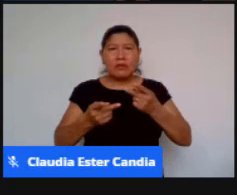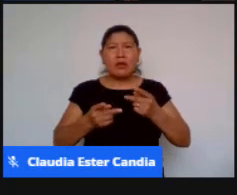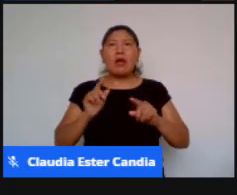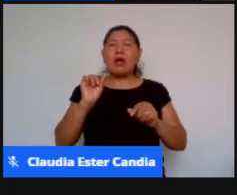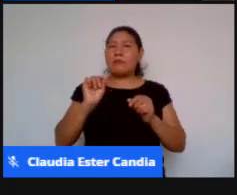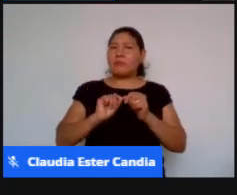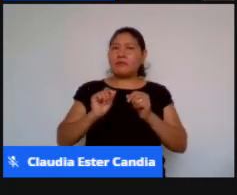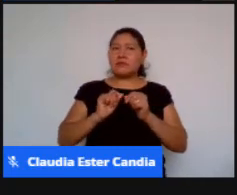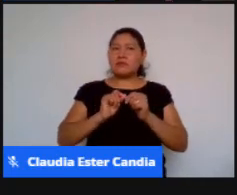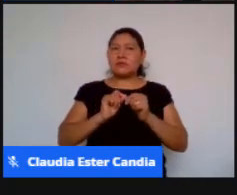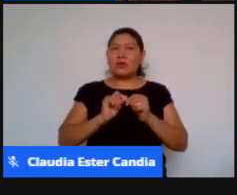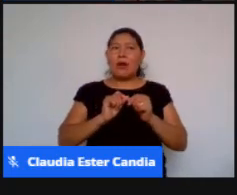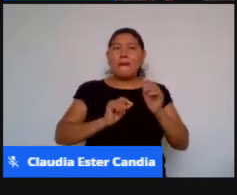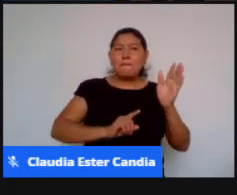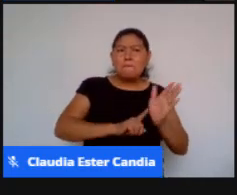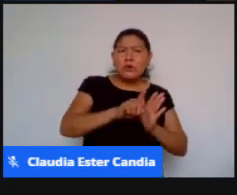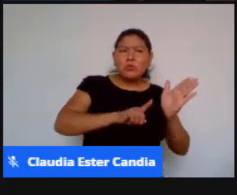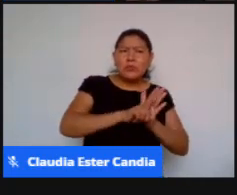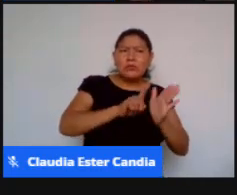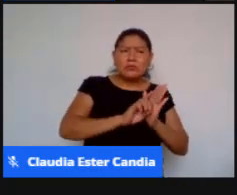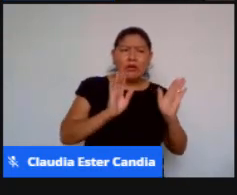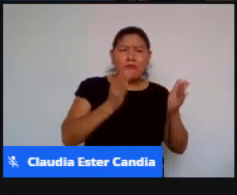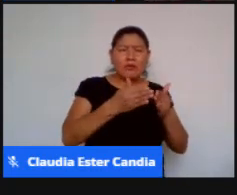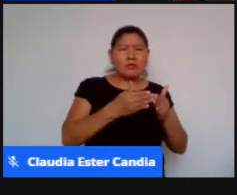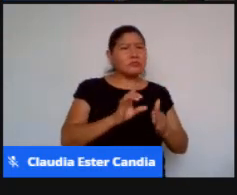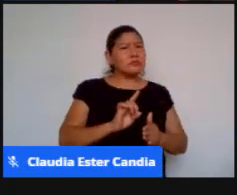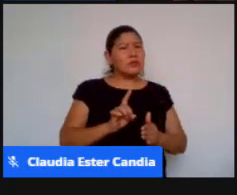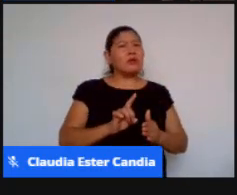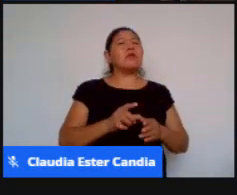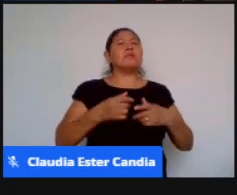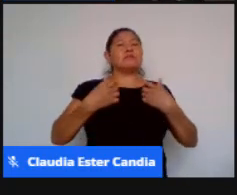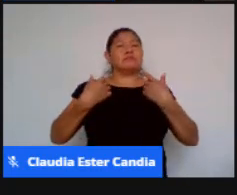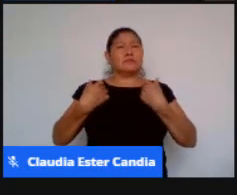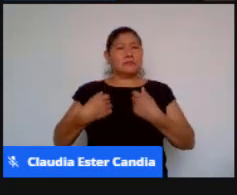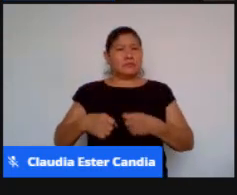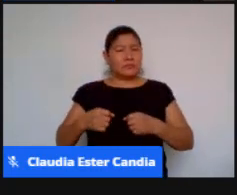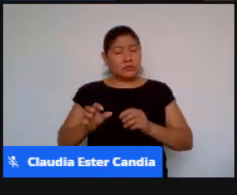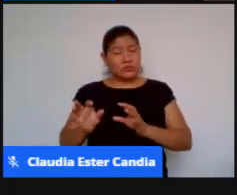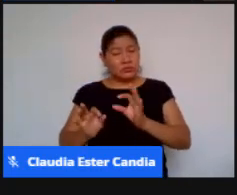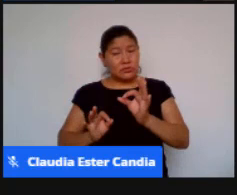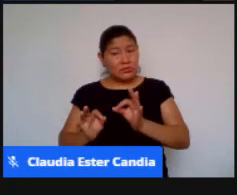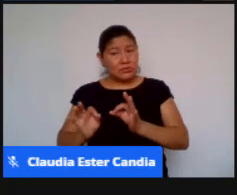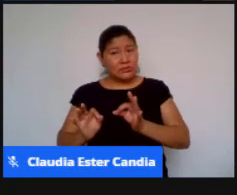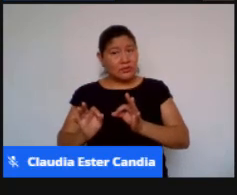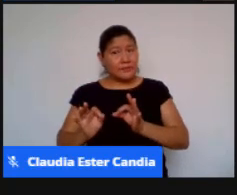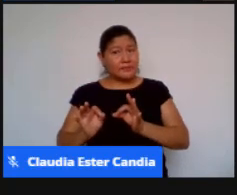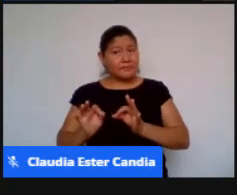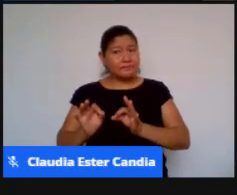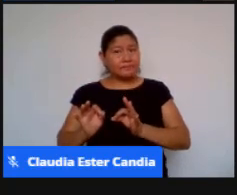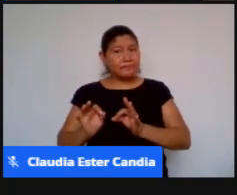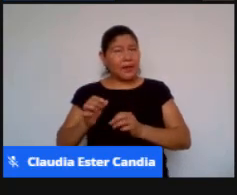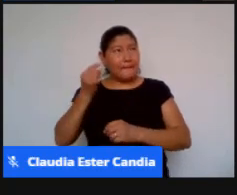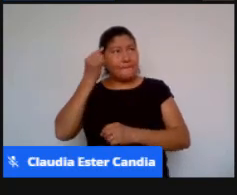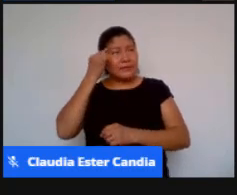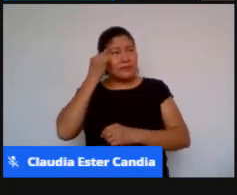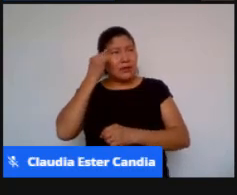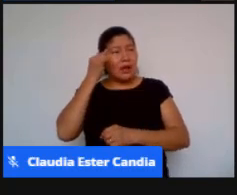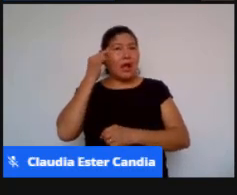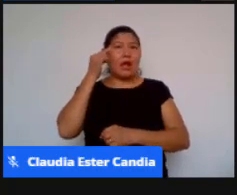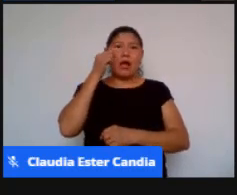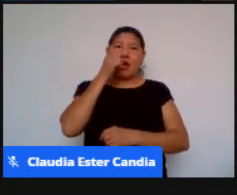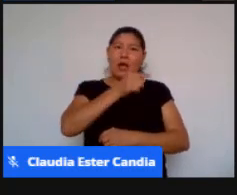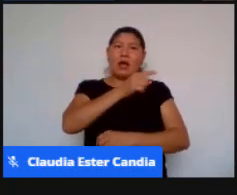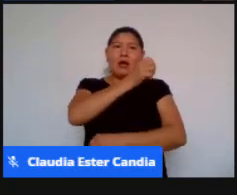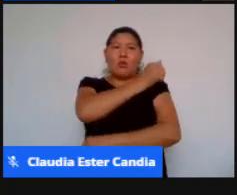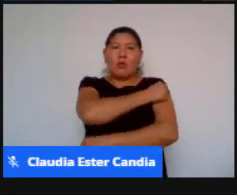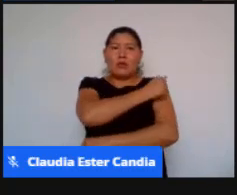resposta. Não é isso. Mas a gente tem que ter uma certa organização, porque o menino está sozinho em casa. Eu tenho que lembrar